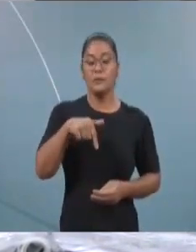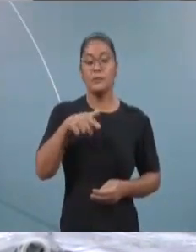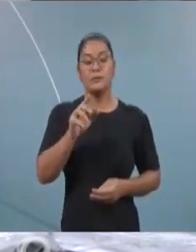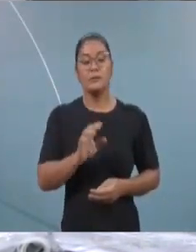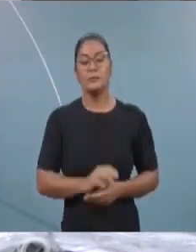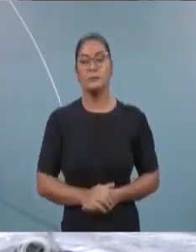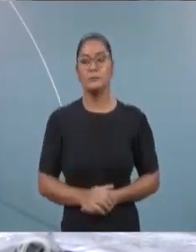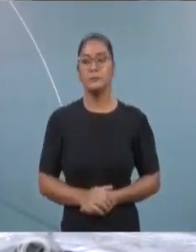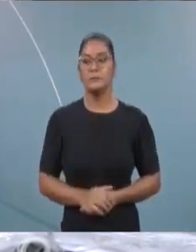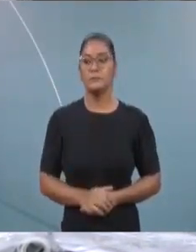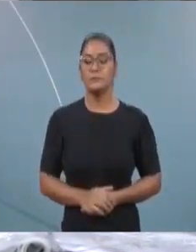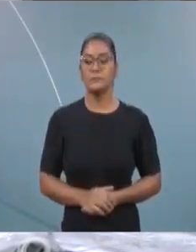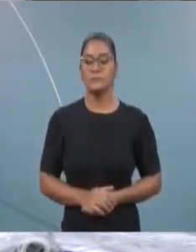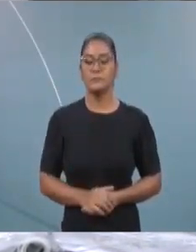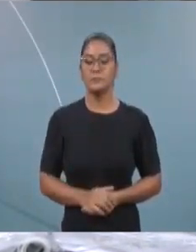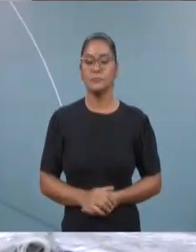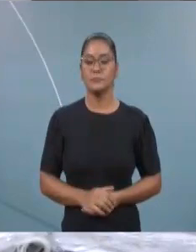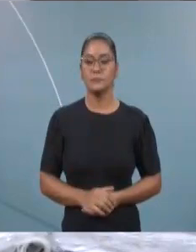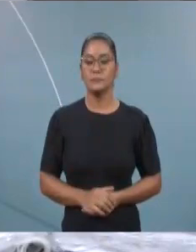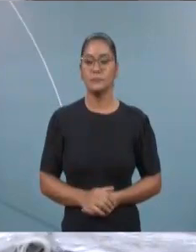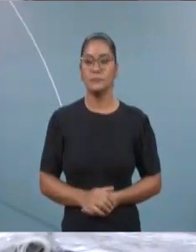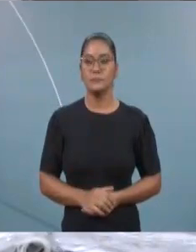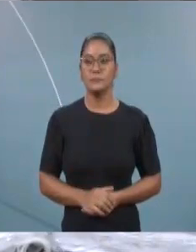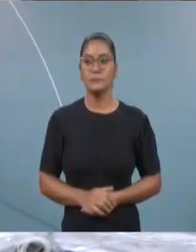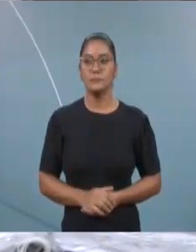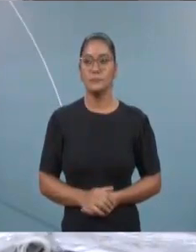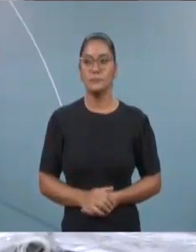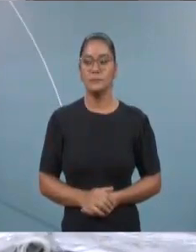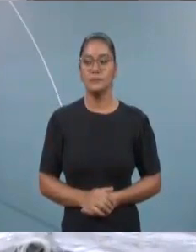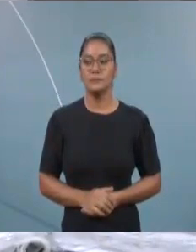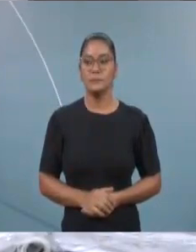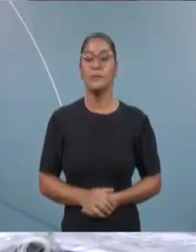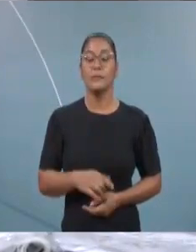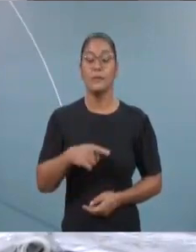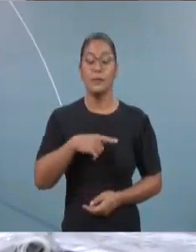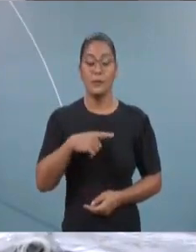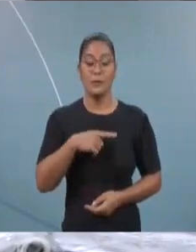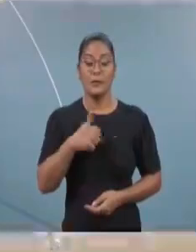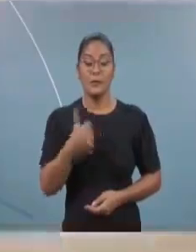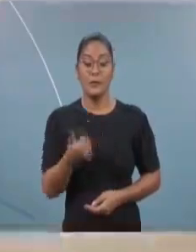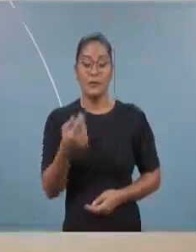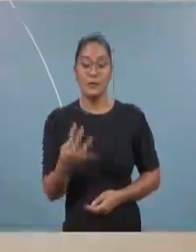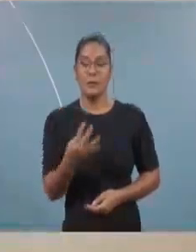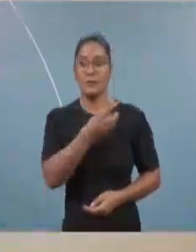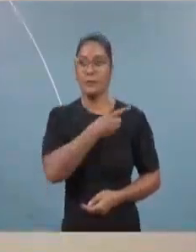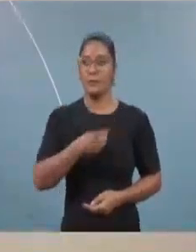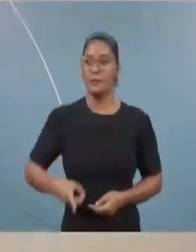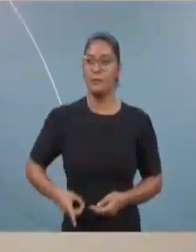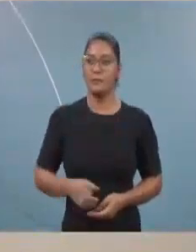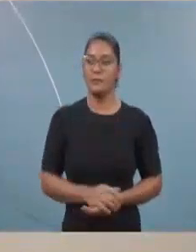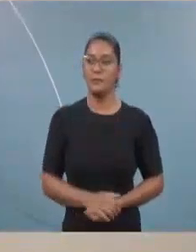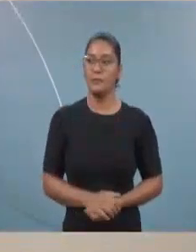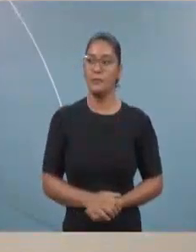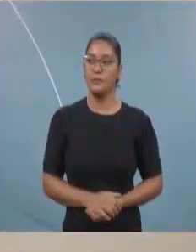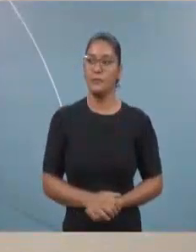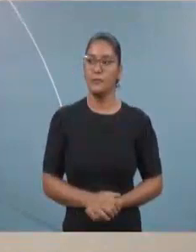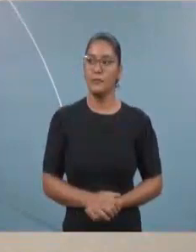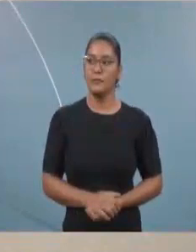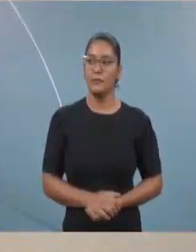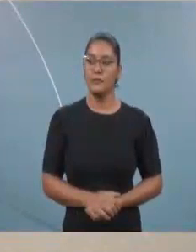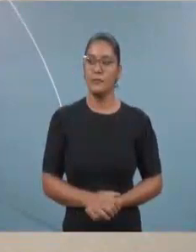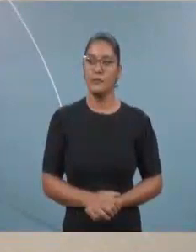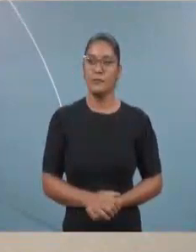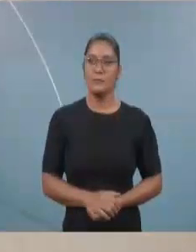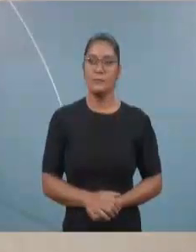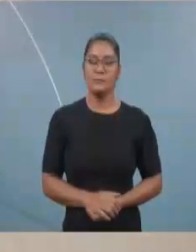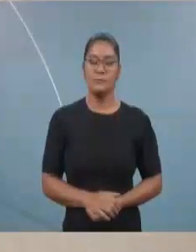estado senhor presidente eu quero saber se tem có no painel tem corim senhora peça para confirmar no painel a gente vai registrar a